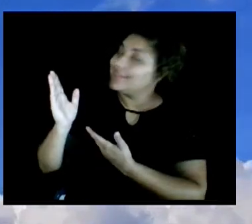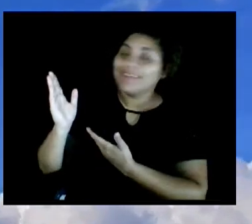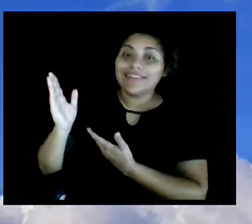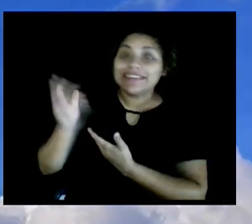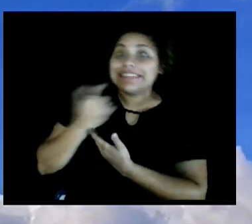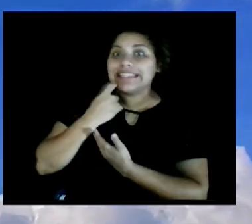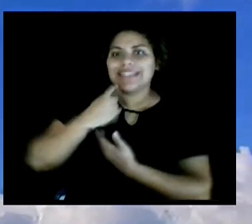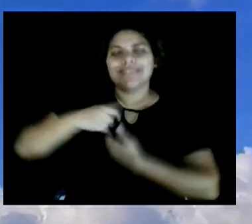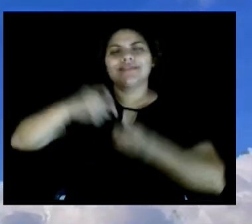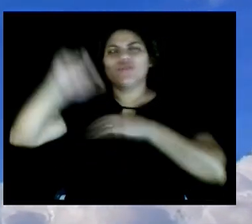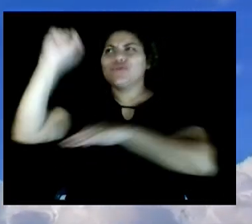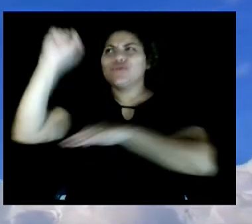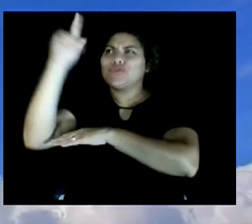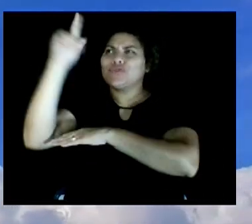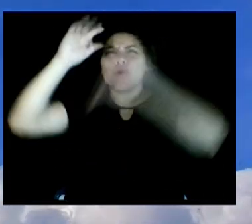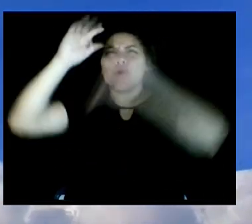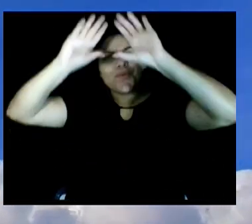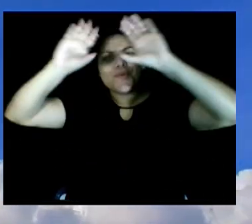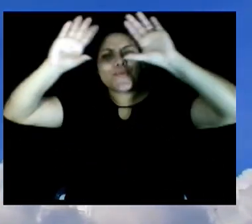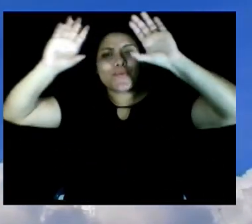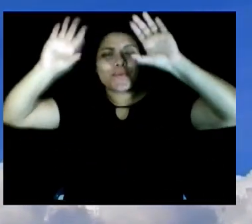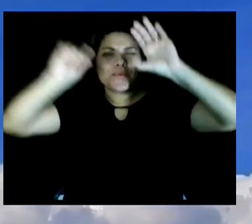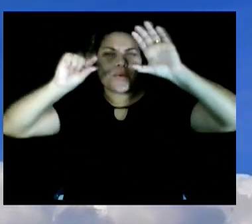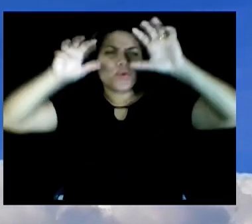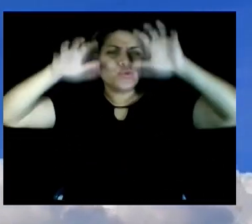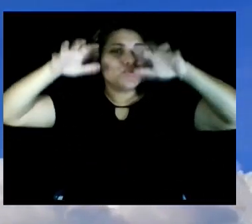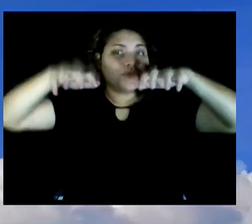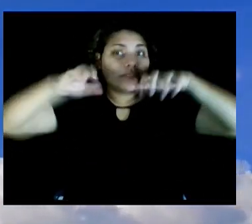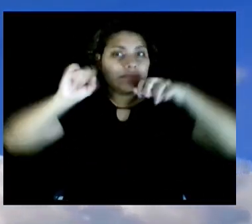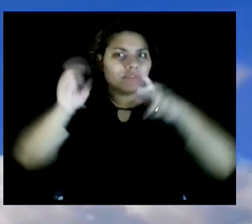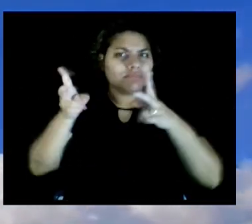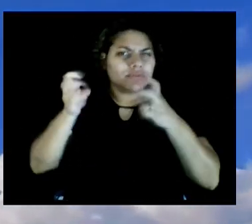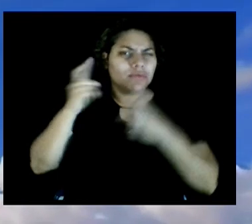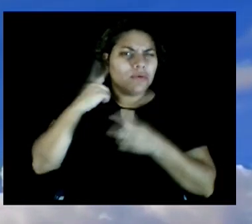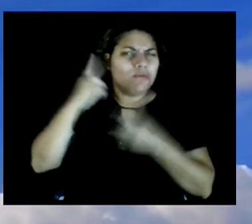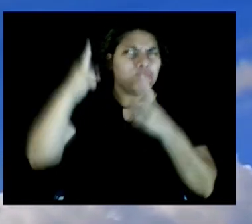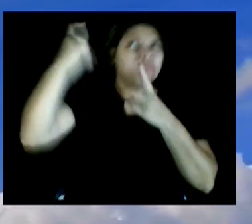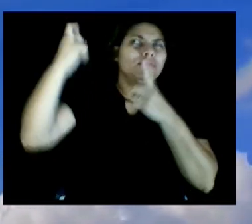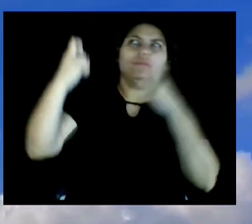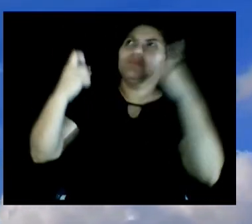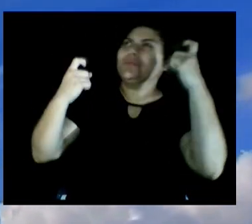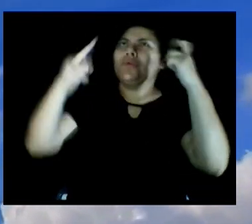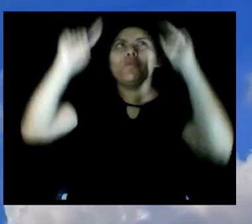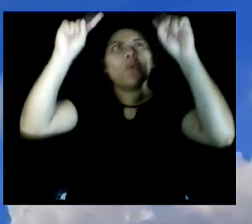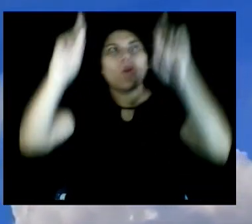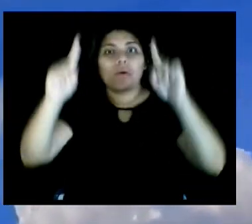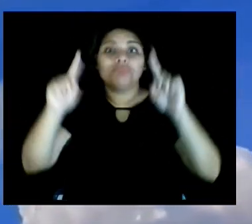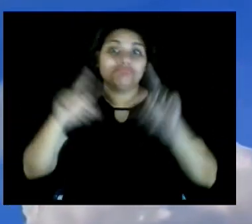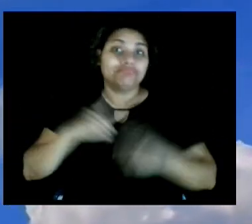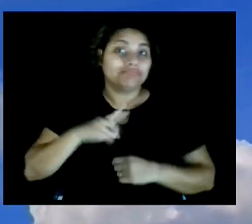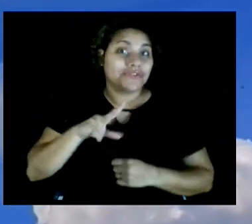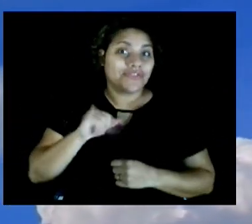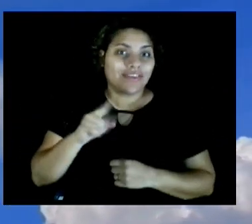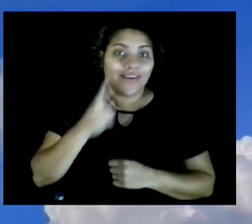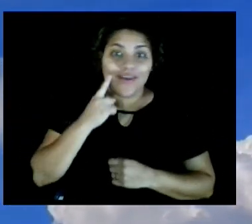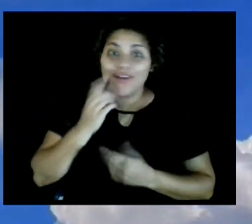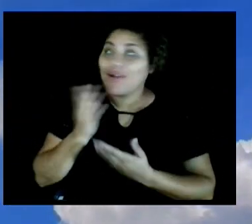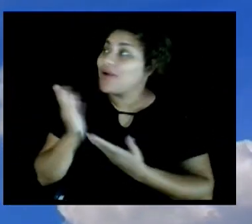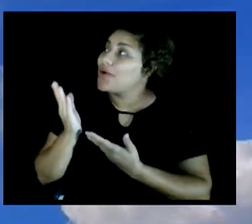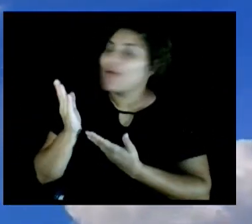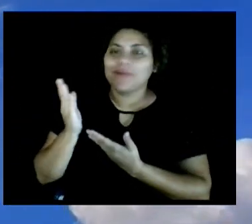sua tela. E hoje tem trovoadas, hein? Pancadinhas de chuva. Vamos lá, mínima de 22, máxima